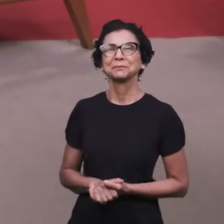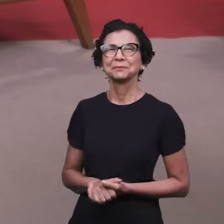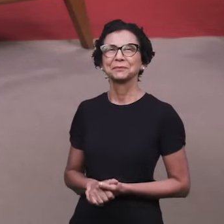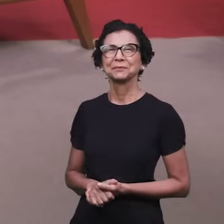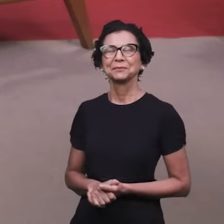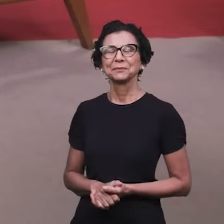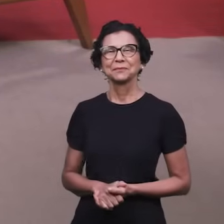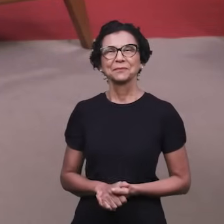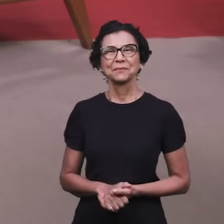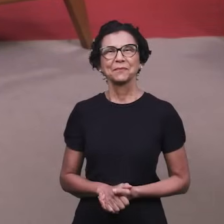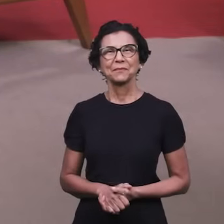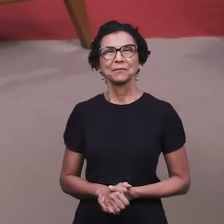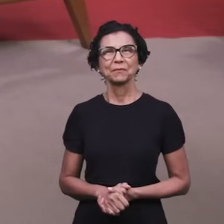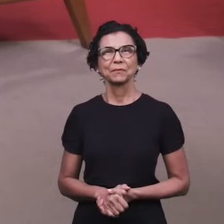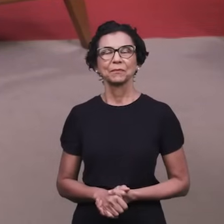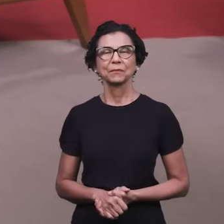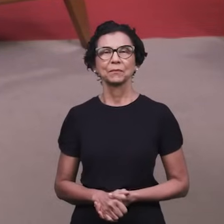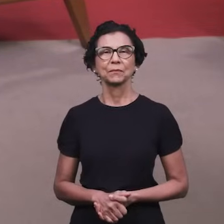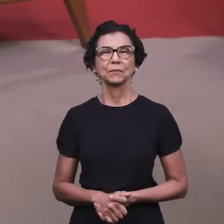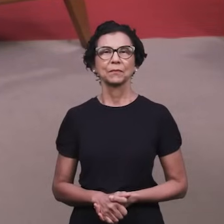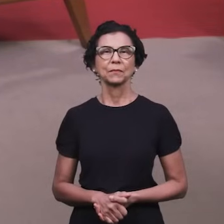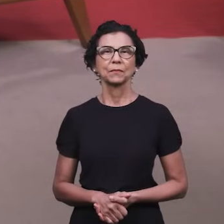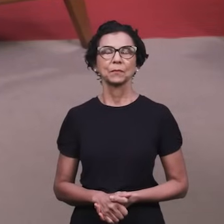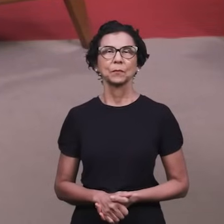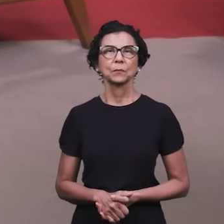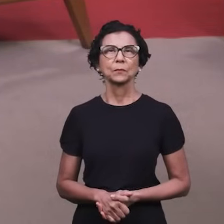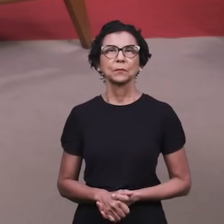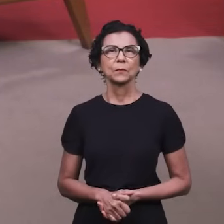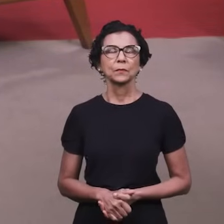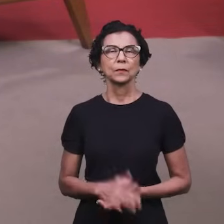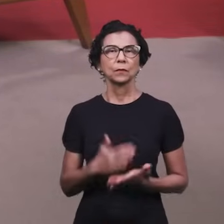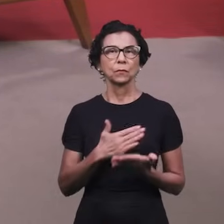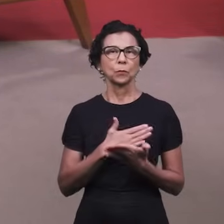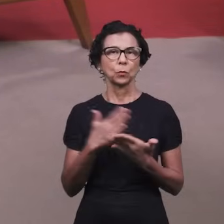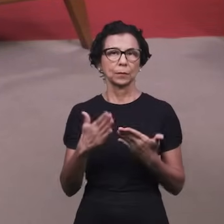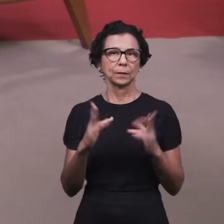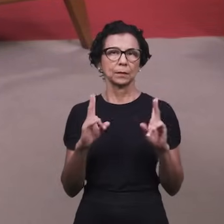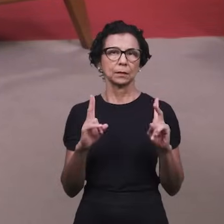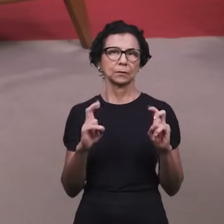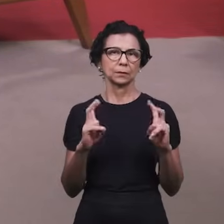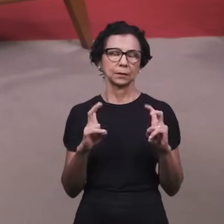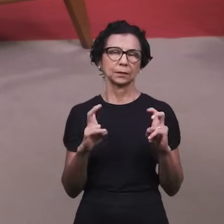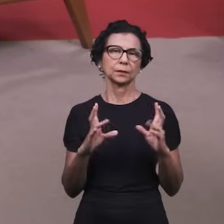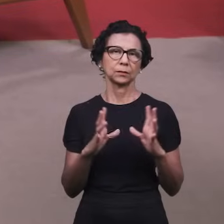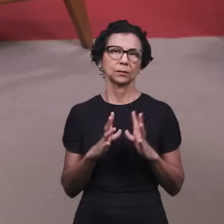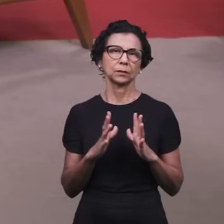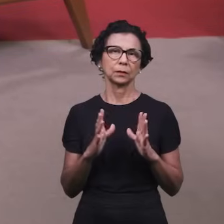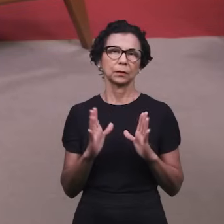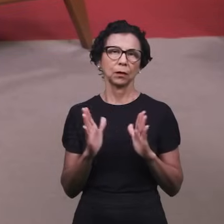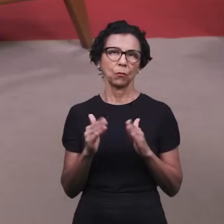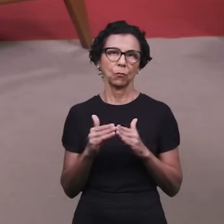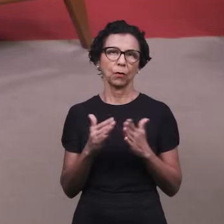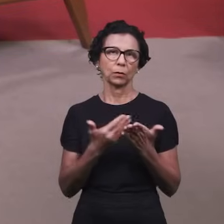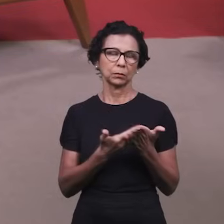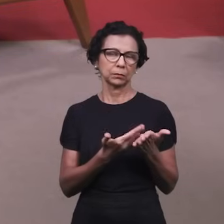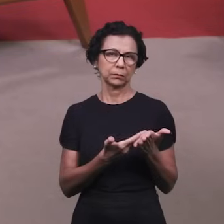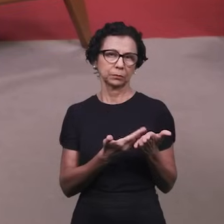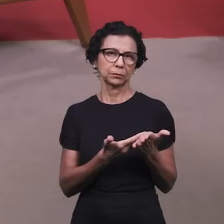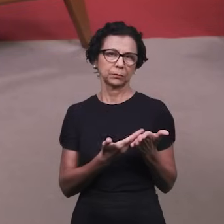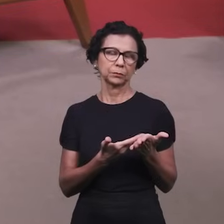agora então entrar no assunto propriamente dito, que tem sido objeto de nosso